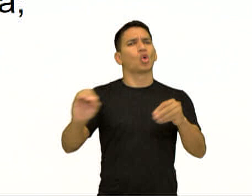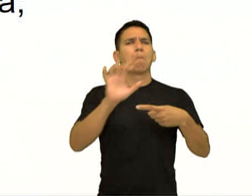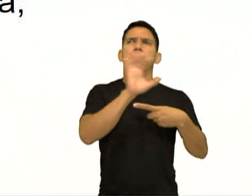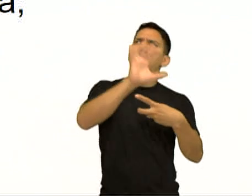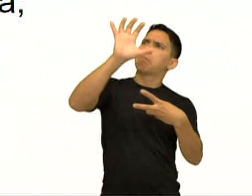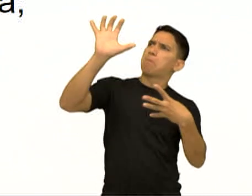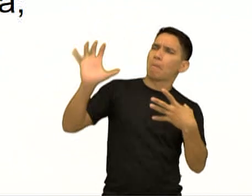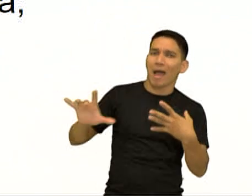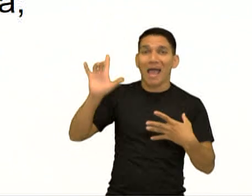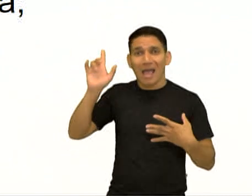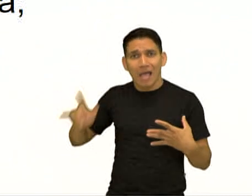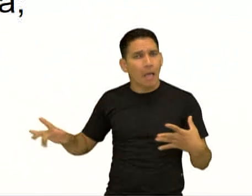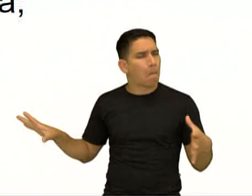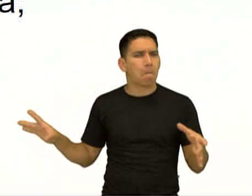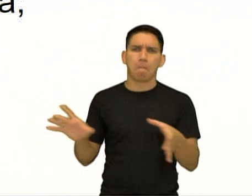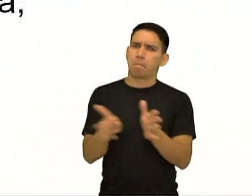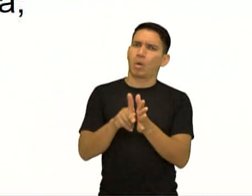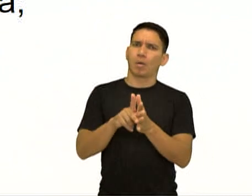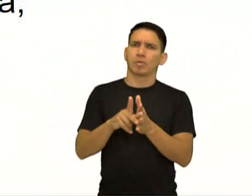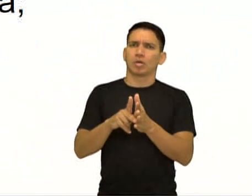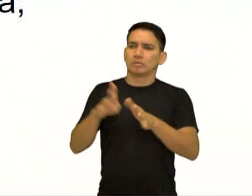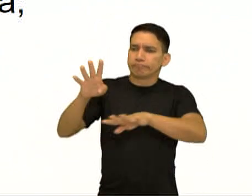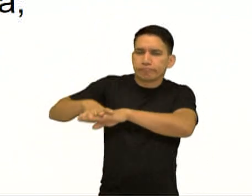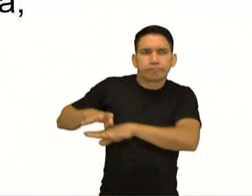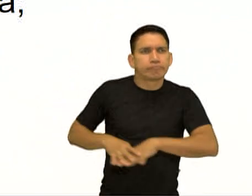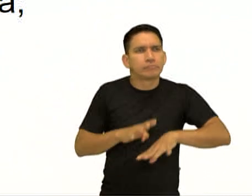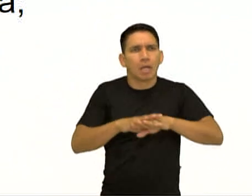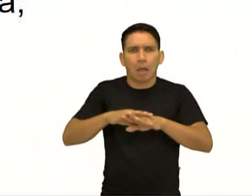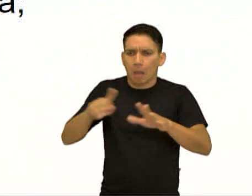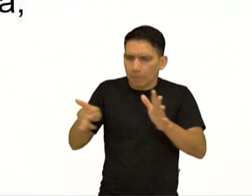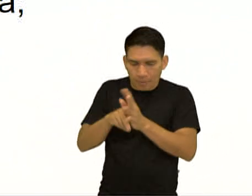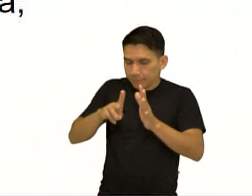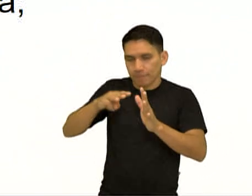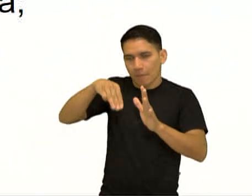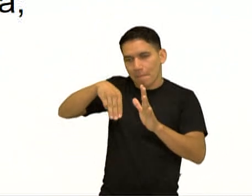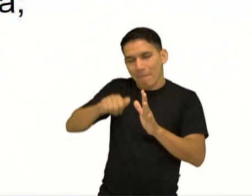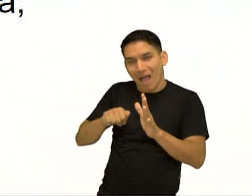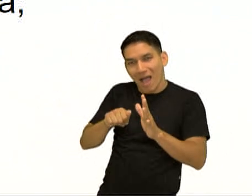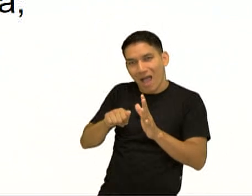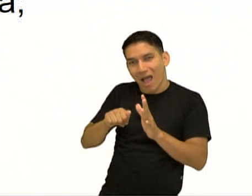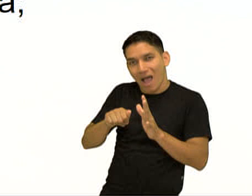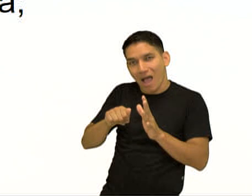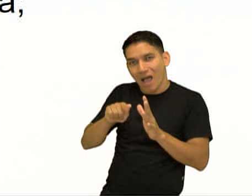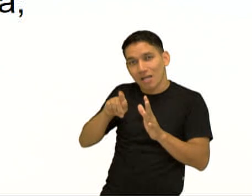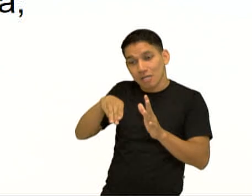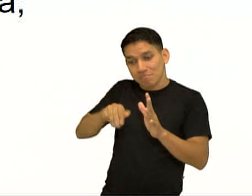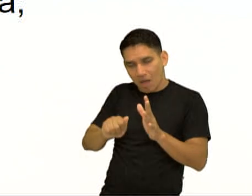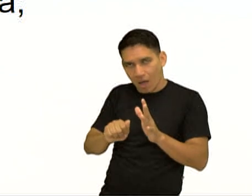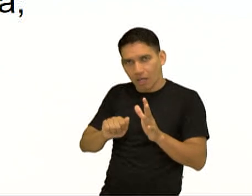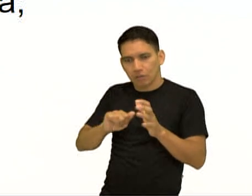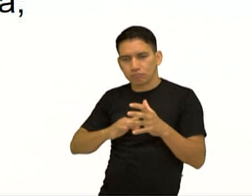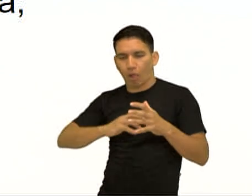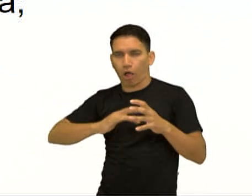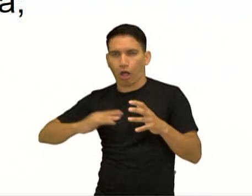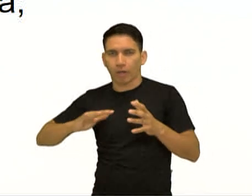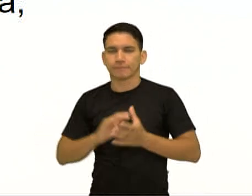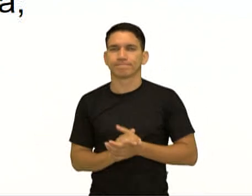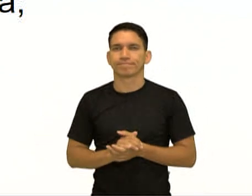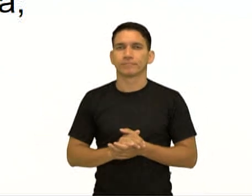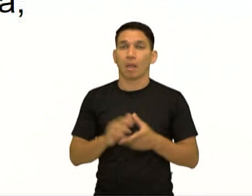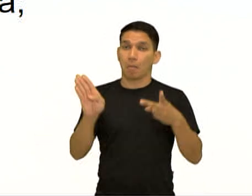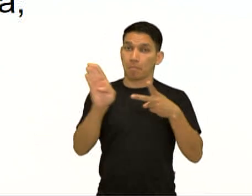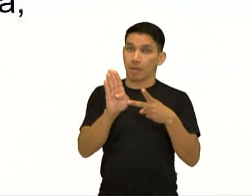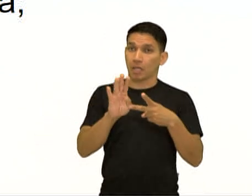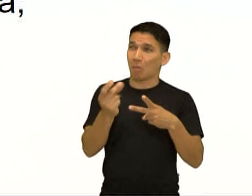são derivados de um substrato magmático. Letra B. Afirma que, no passado, todos os